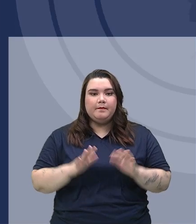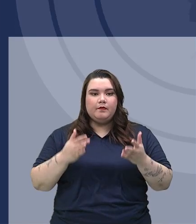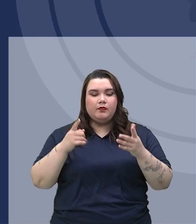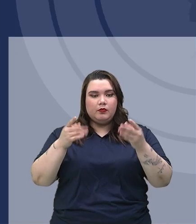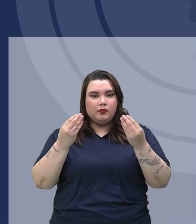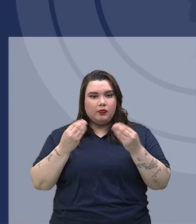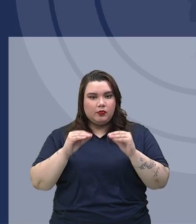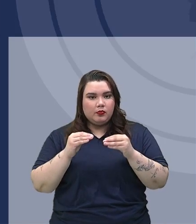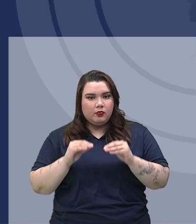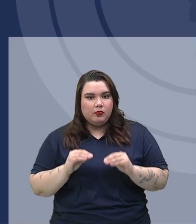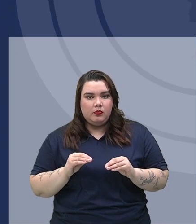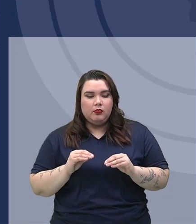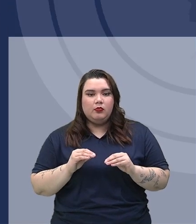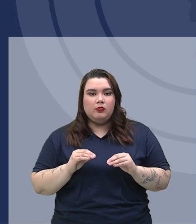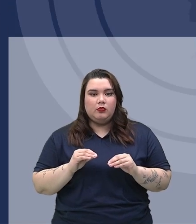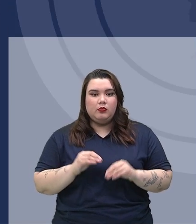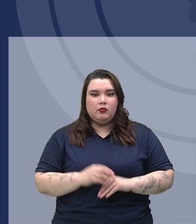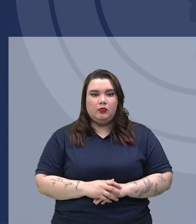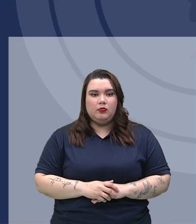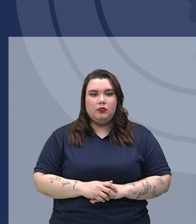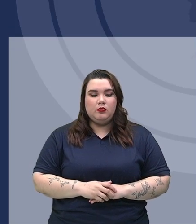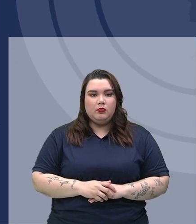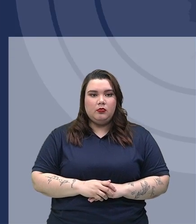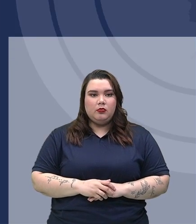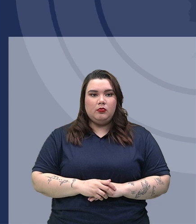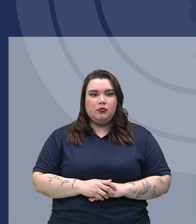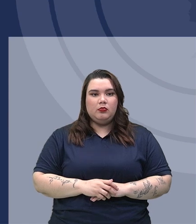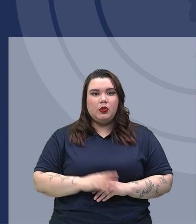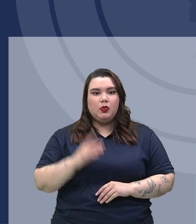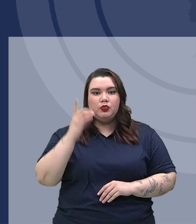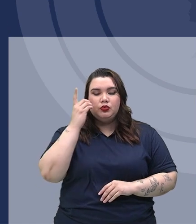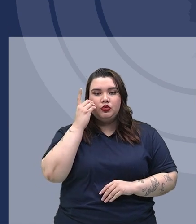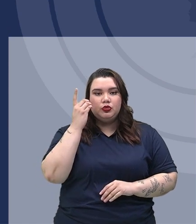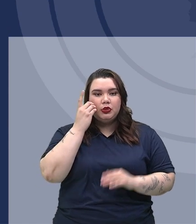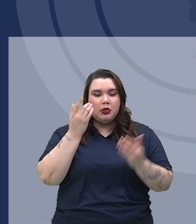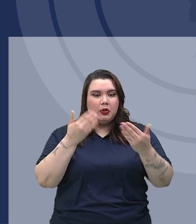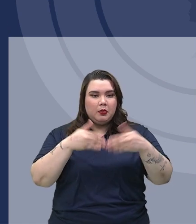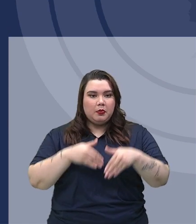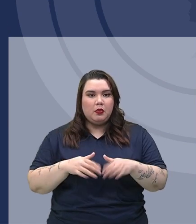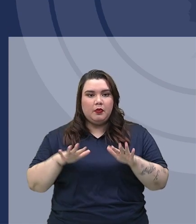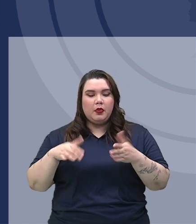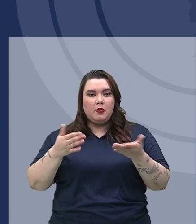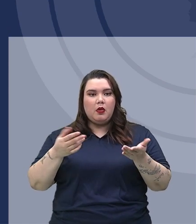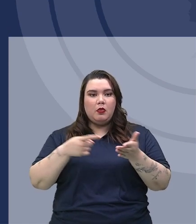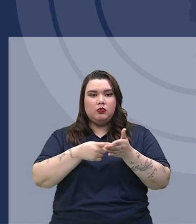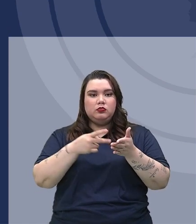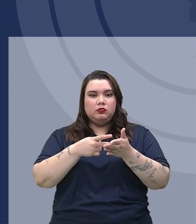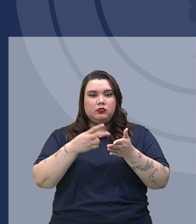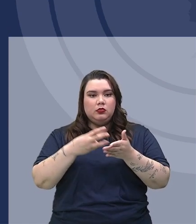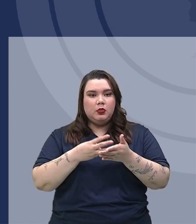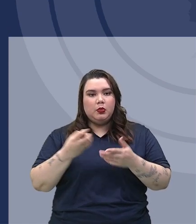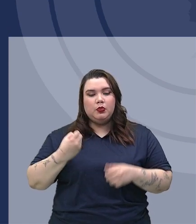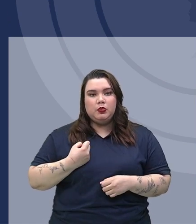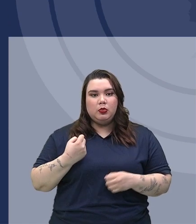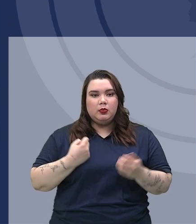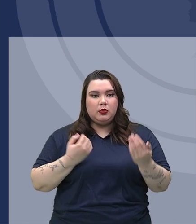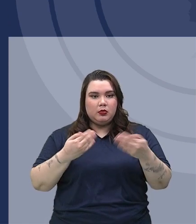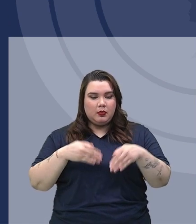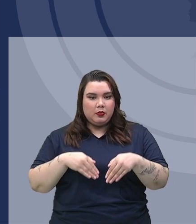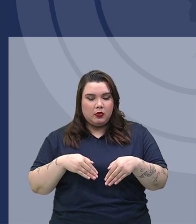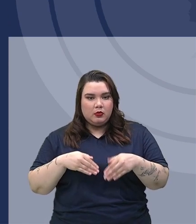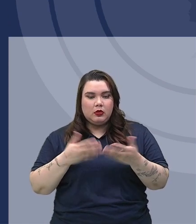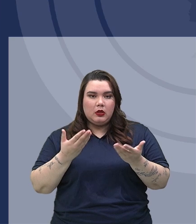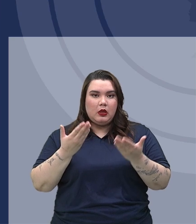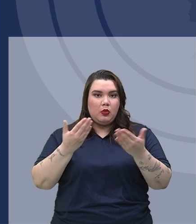preencher, olha. Vão fazer o preenchimento com a data da avaliação, a unidade de estudo, o número da avaliação, né? O número